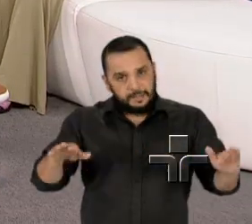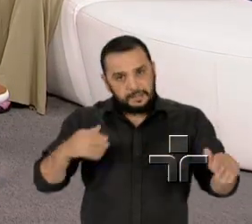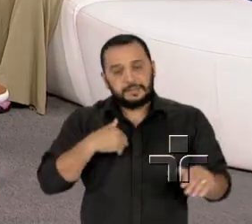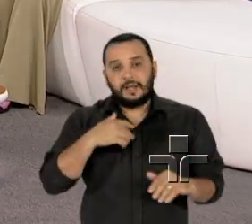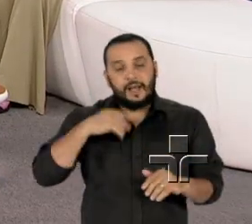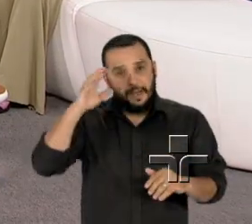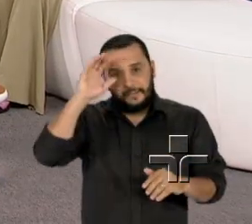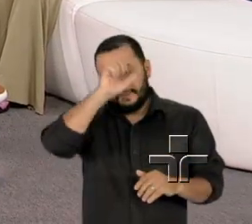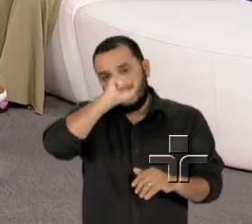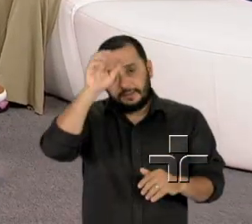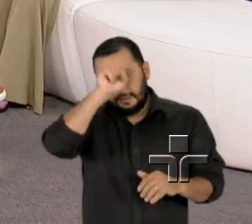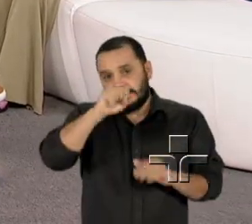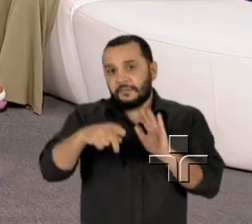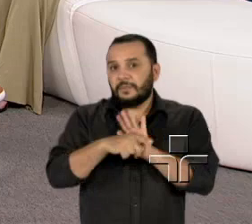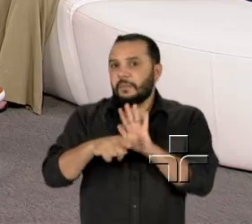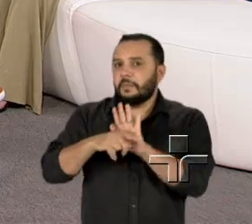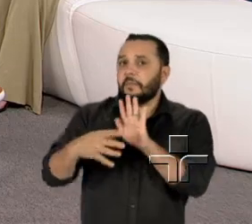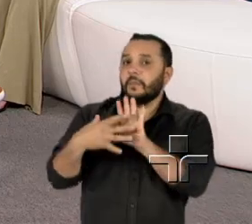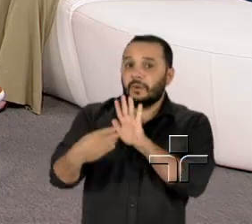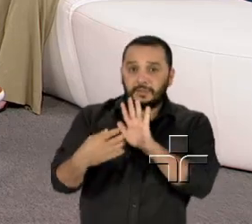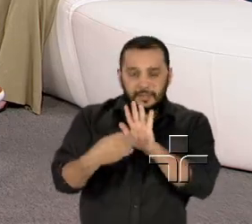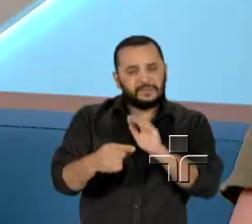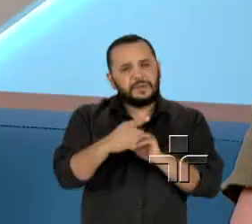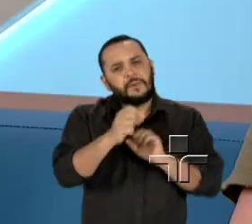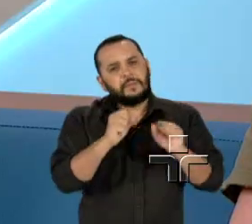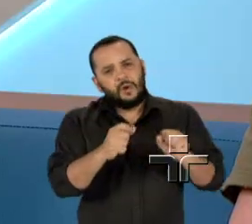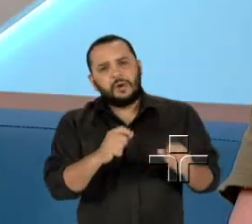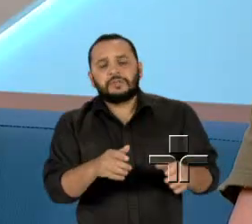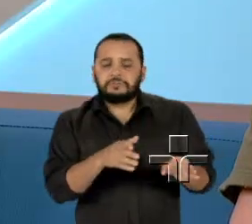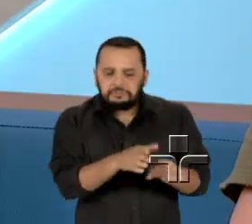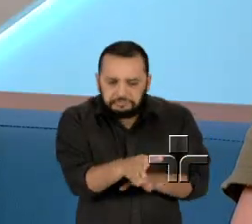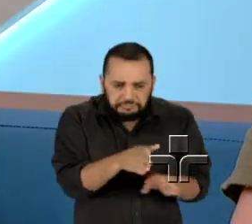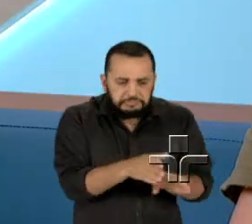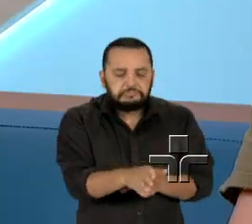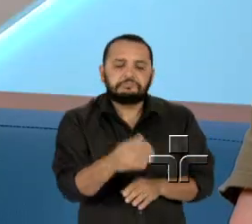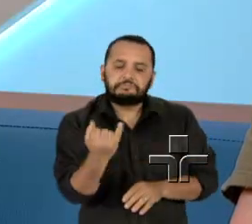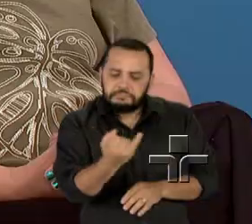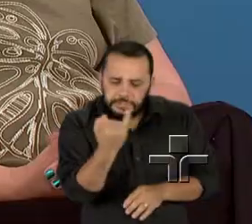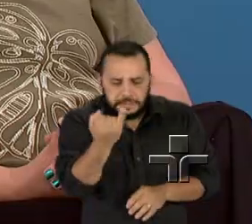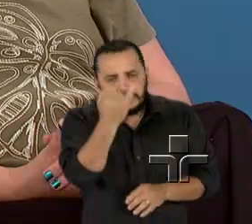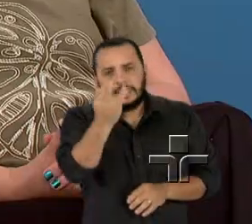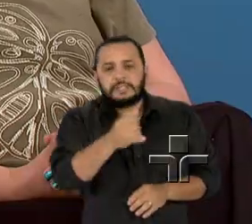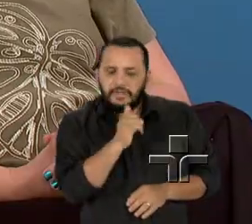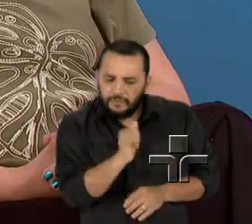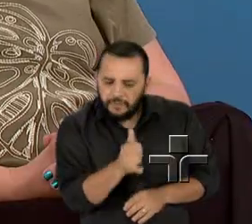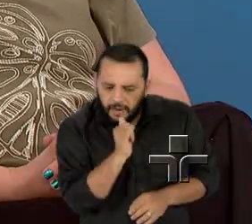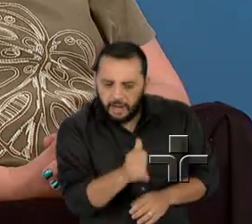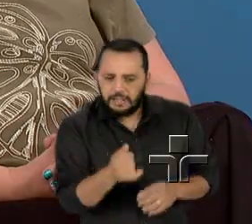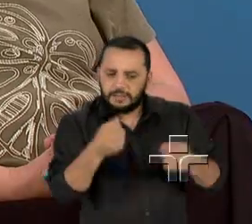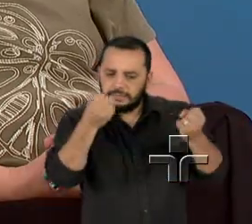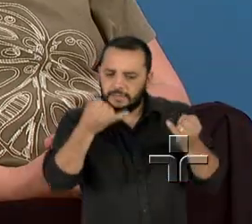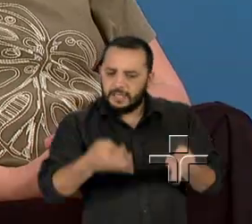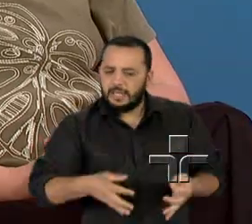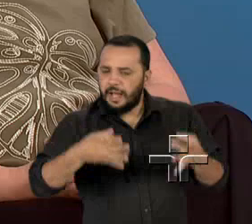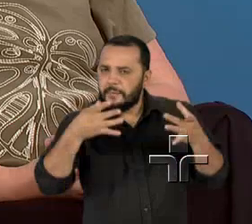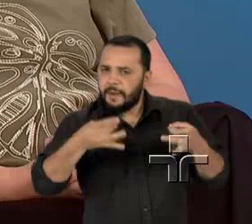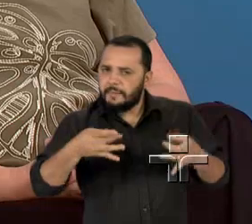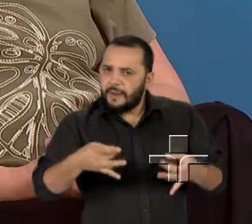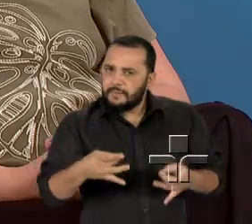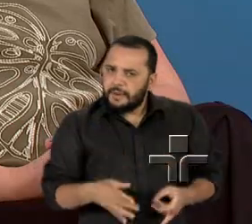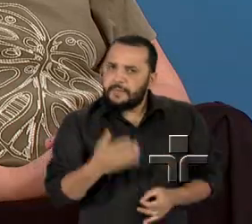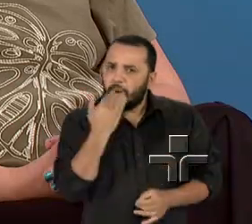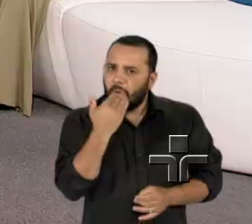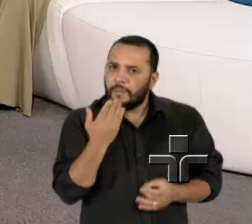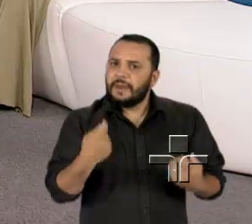aprender pelo exemplo. Você pode falar, é importante que se fale, que se explique qual a necessidade. E